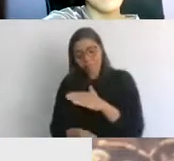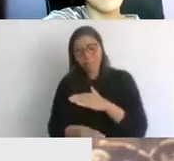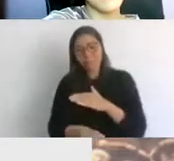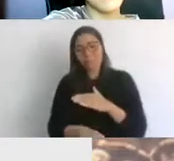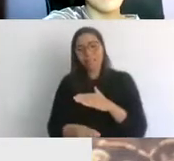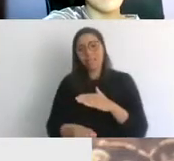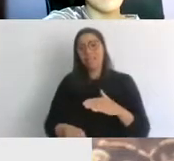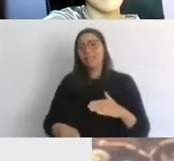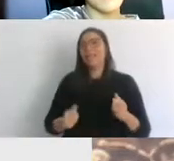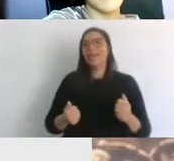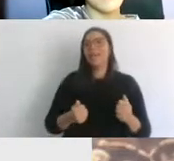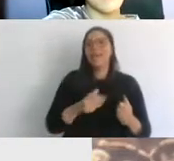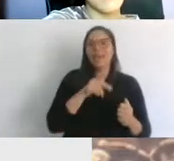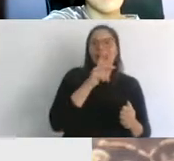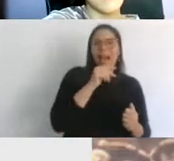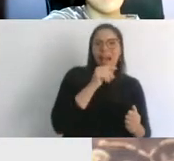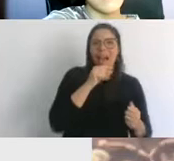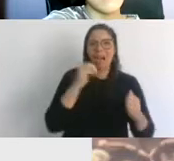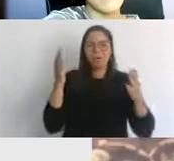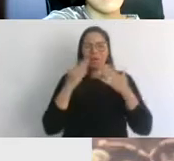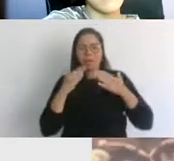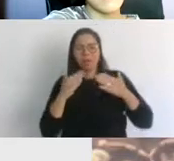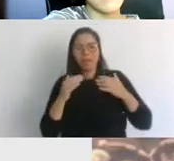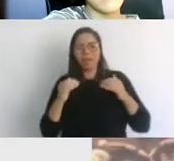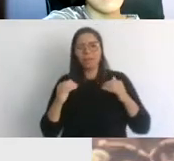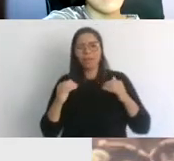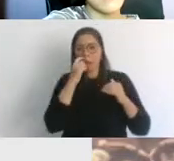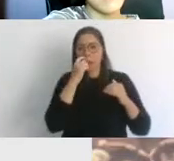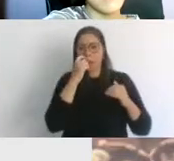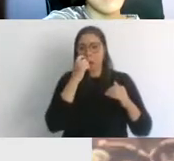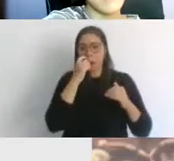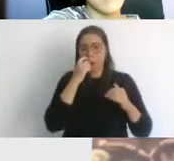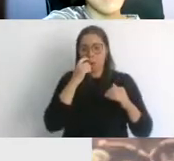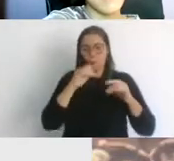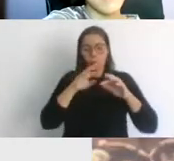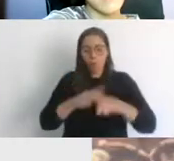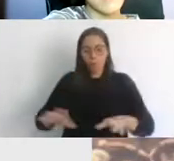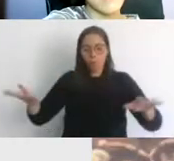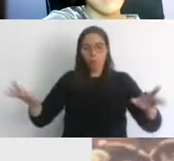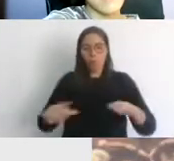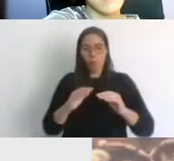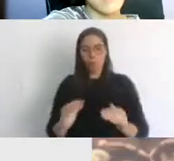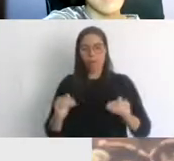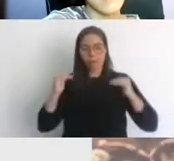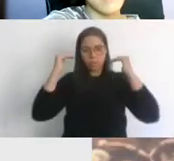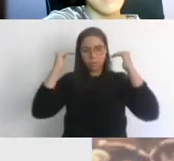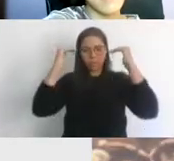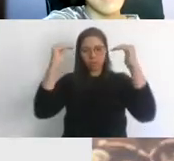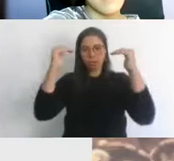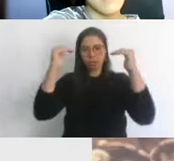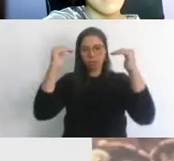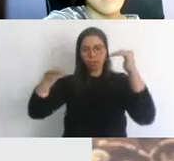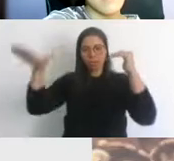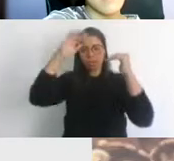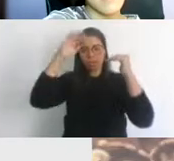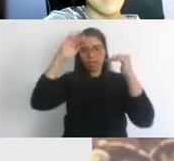abafado molhado é um lugar que o nível do mar sobe então em cima tá o mercado onde é negociado em baixo